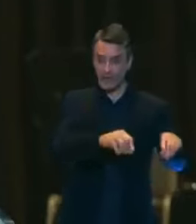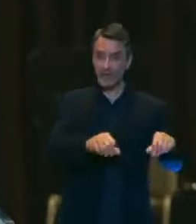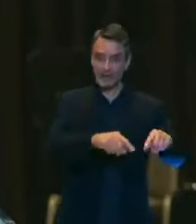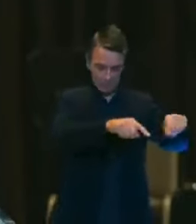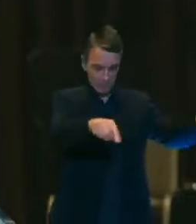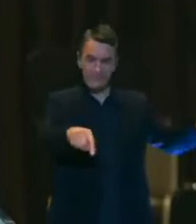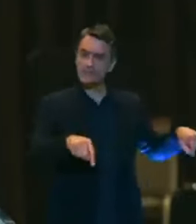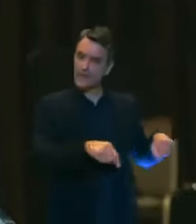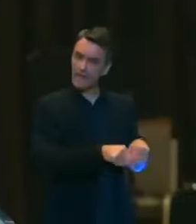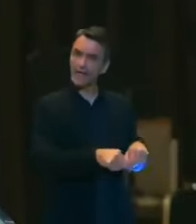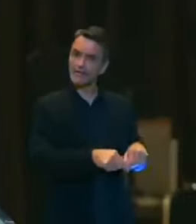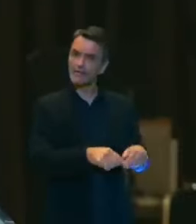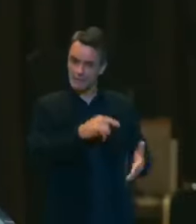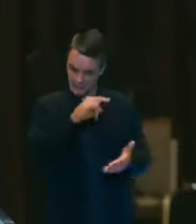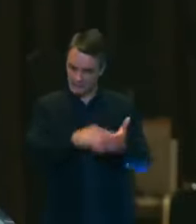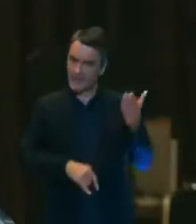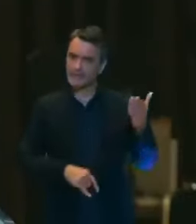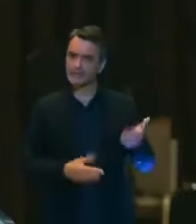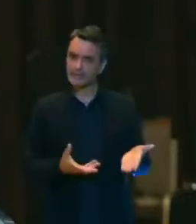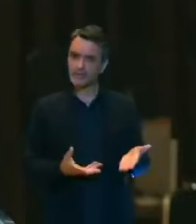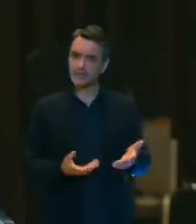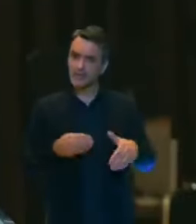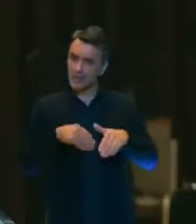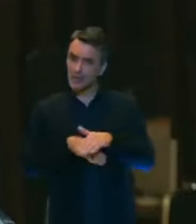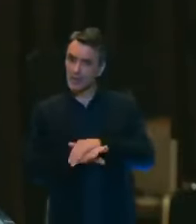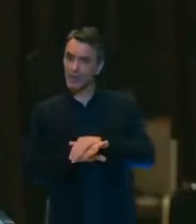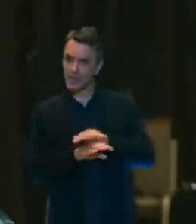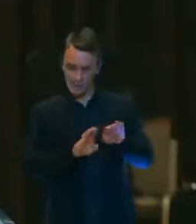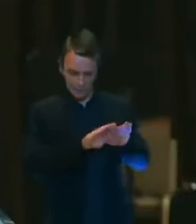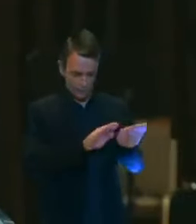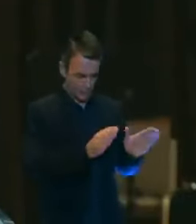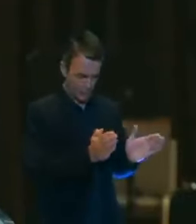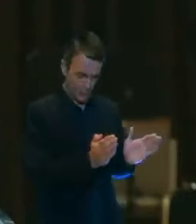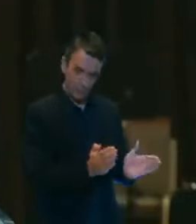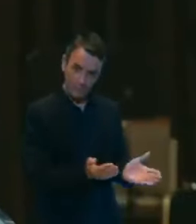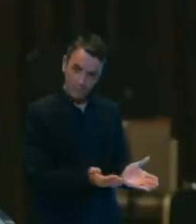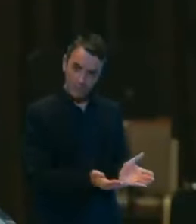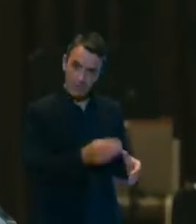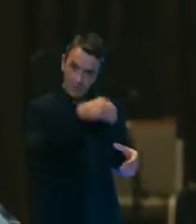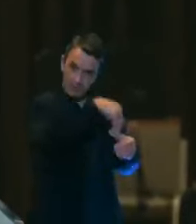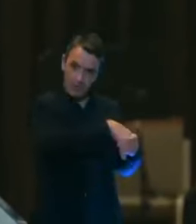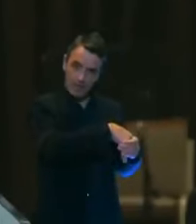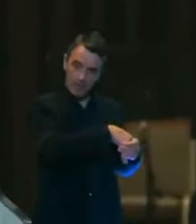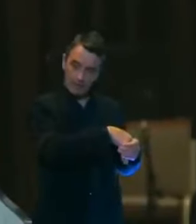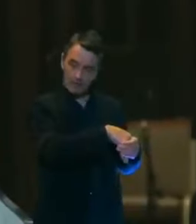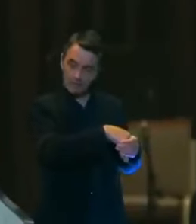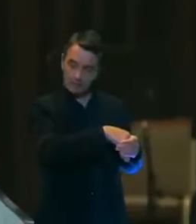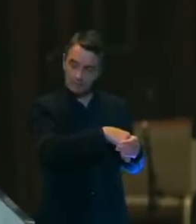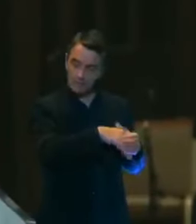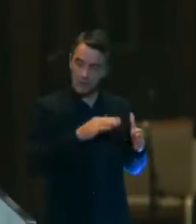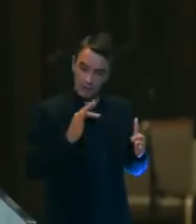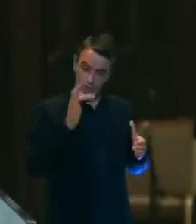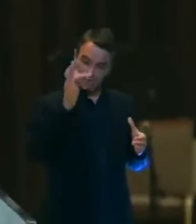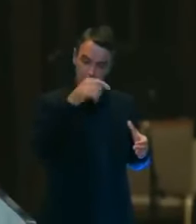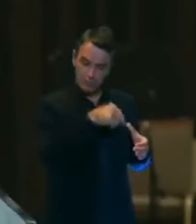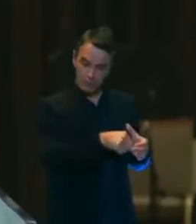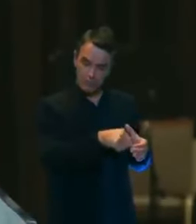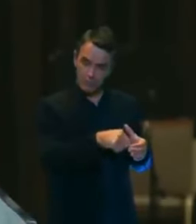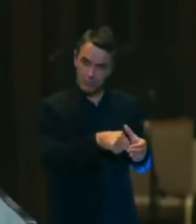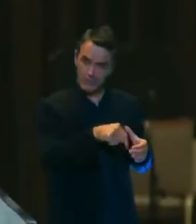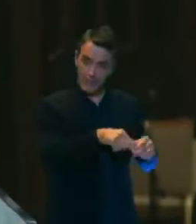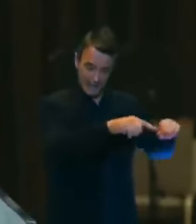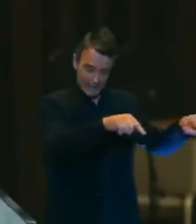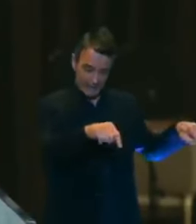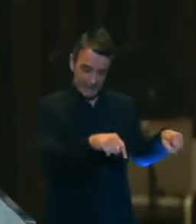que você faça escrituras e guarde num jarro, porque um dia essas terras